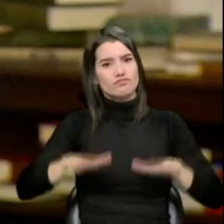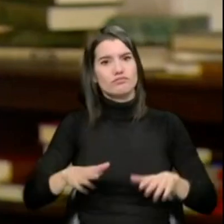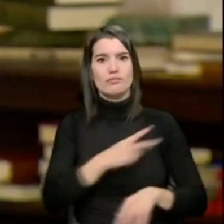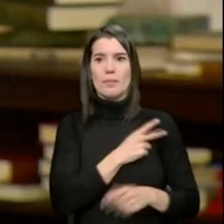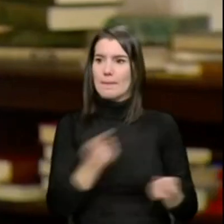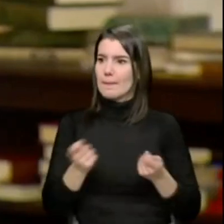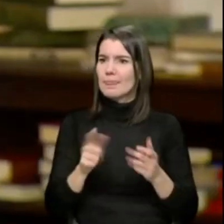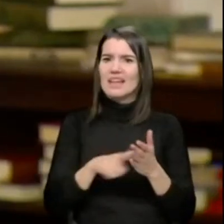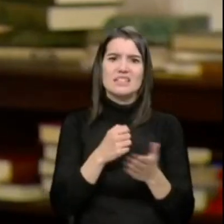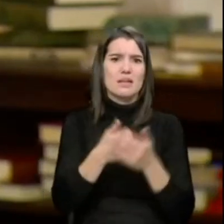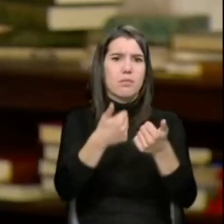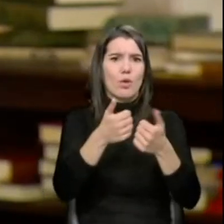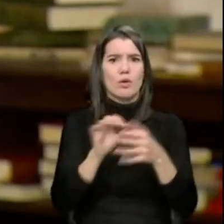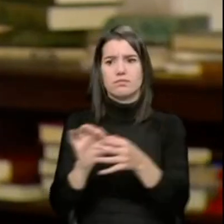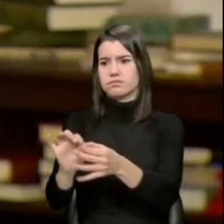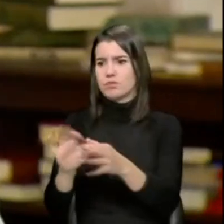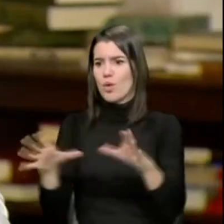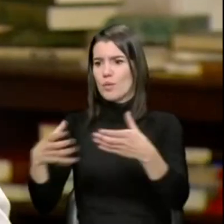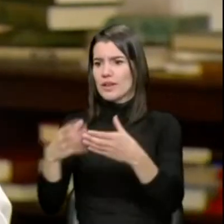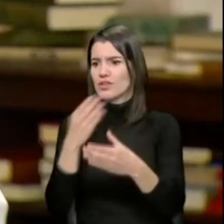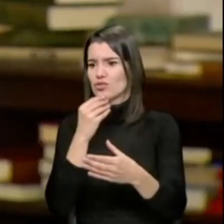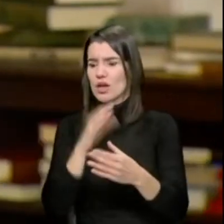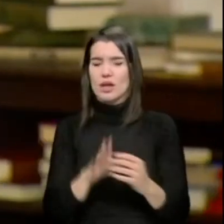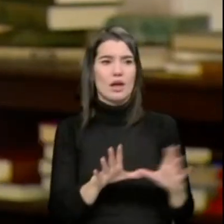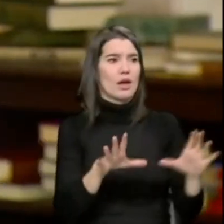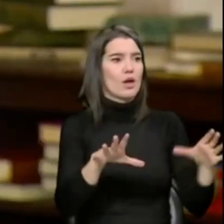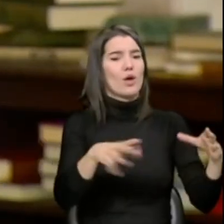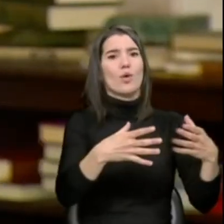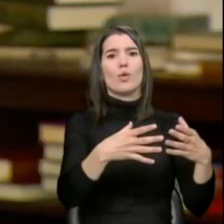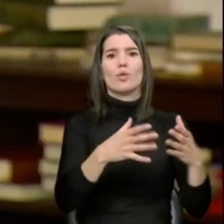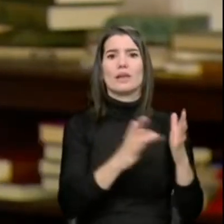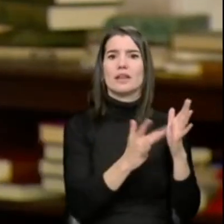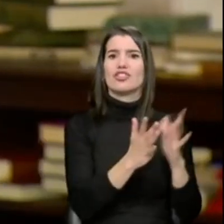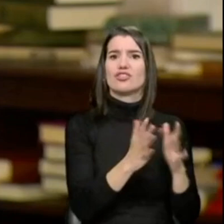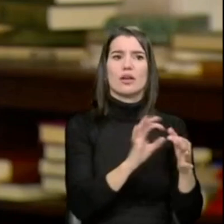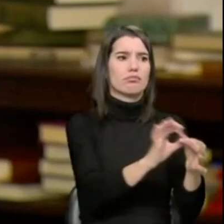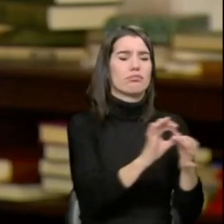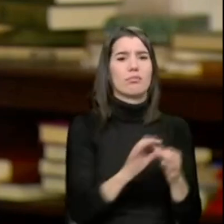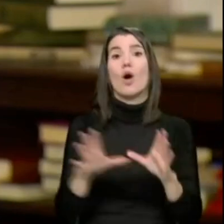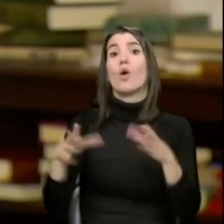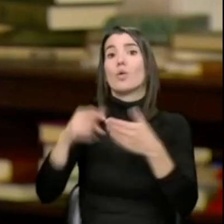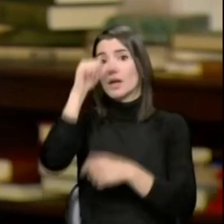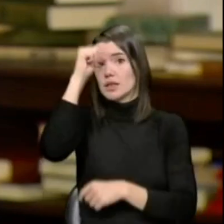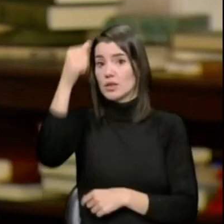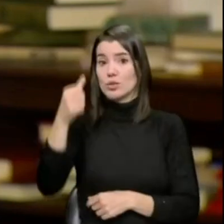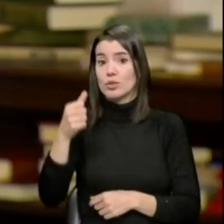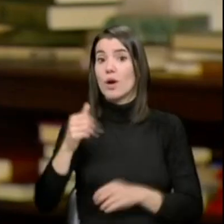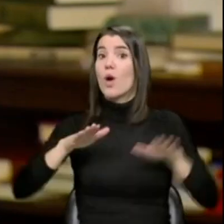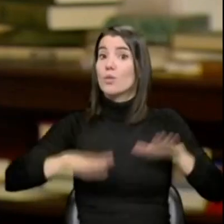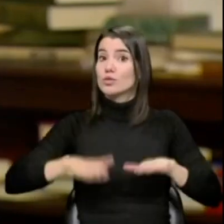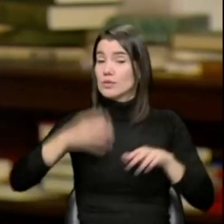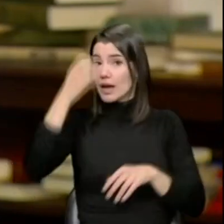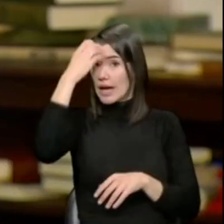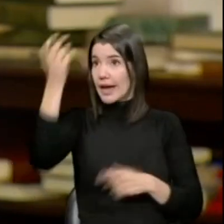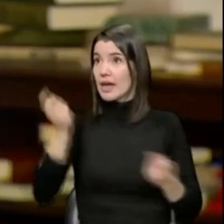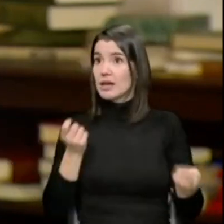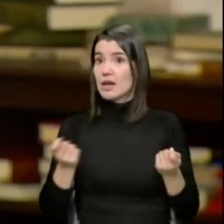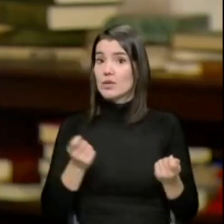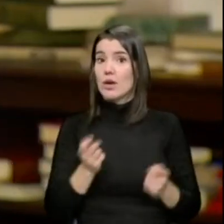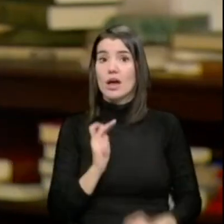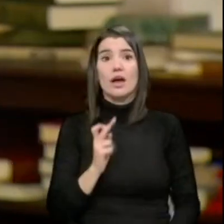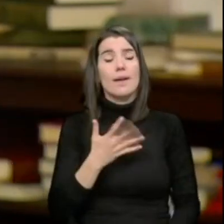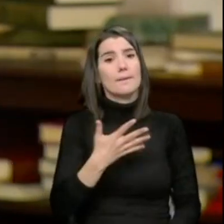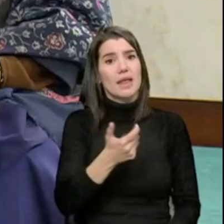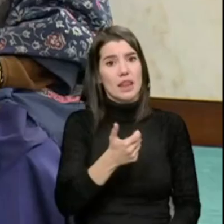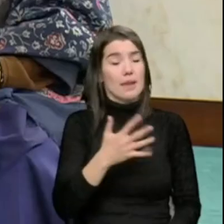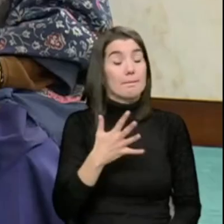bom relacionamento com a comunidade judaica, com a comunidade cristã, com a comunidade hindu. Os muçulmanos reinaram 1000 anos